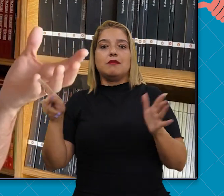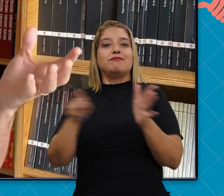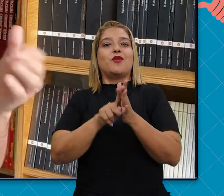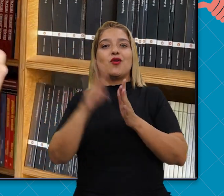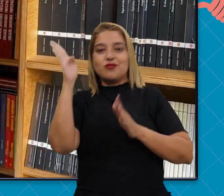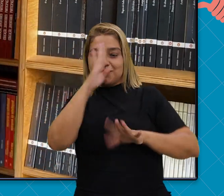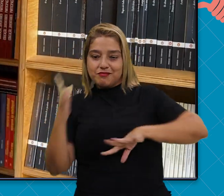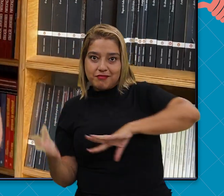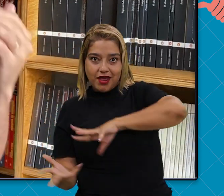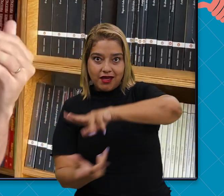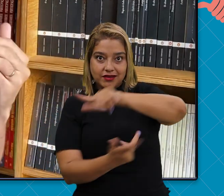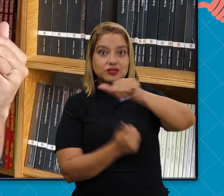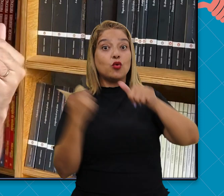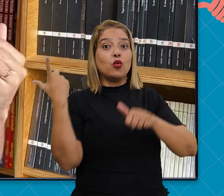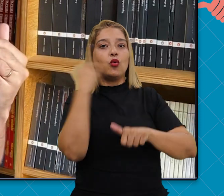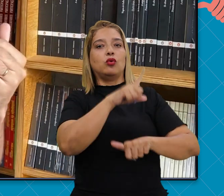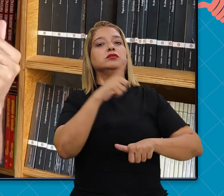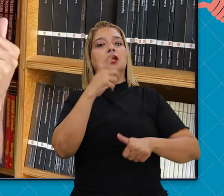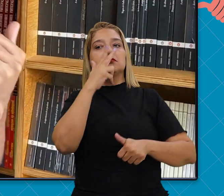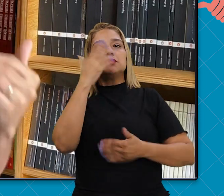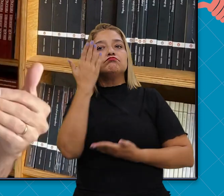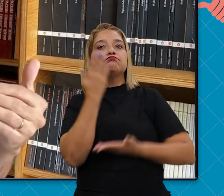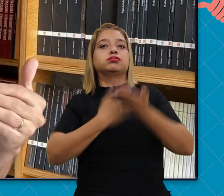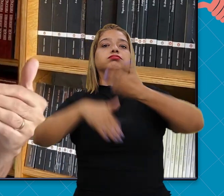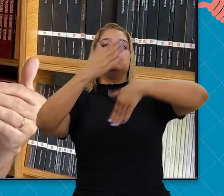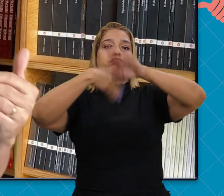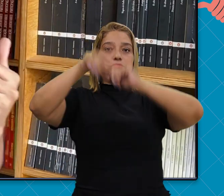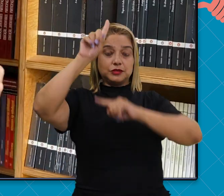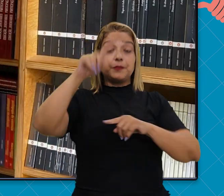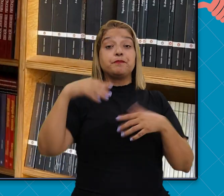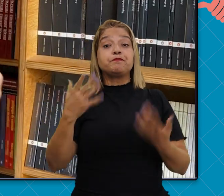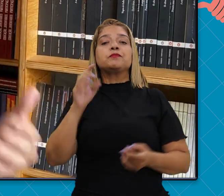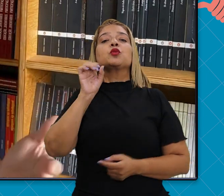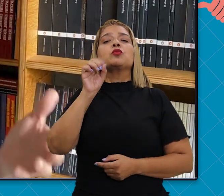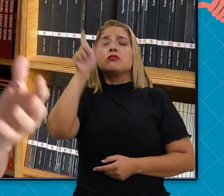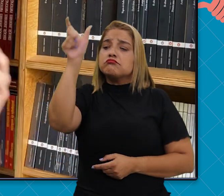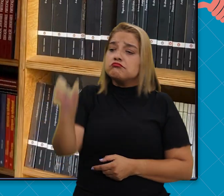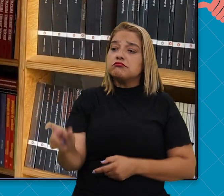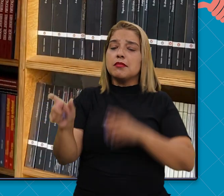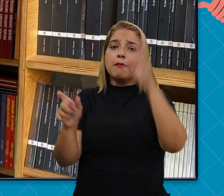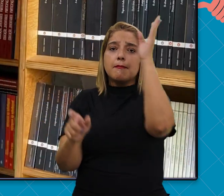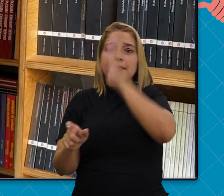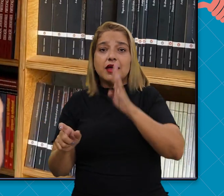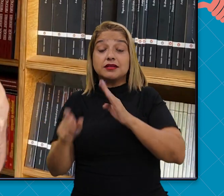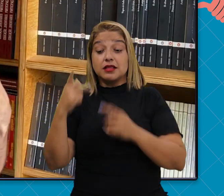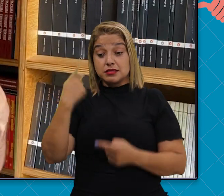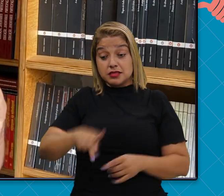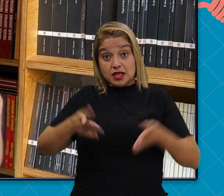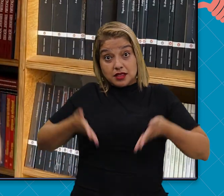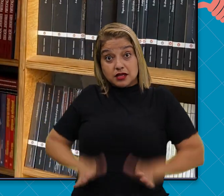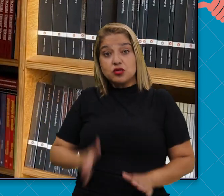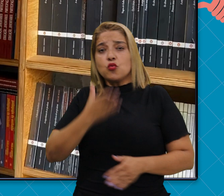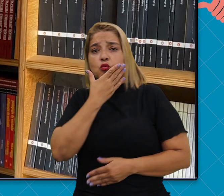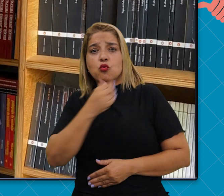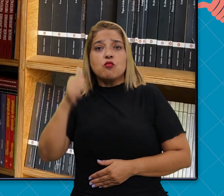formam o Brasil, que constroem o Brasil. Por que você é brasileiro ou brasileira? Por que